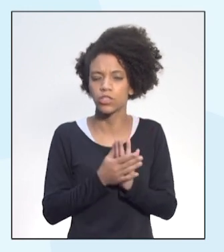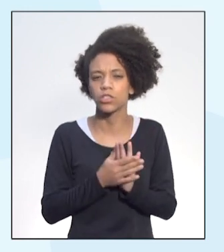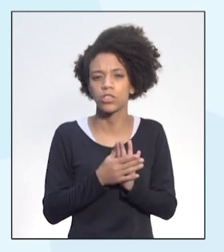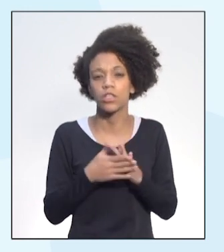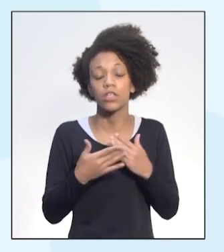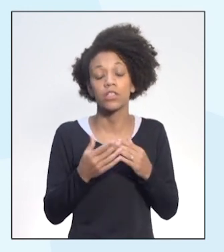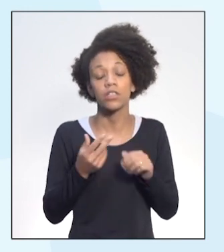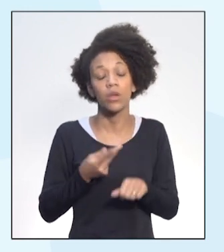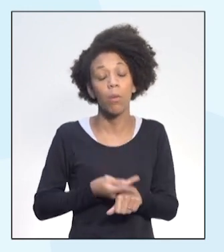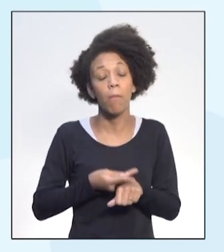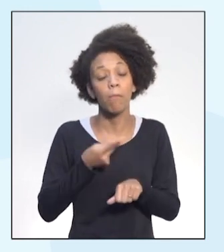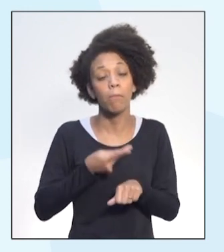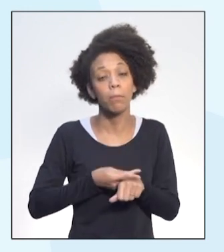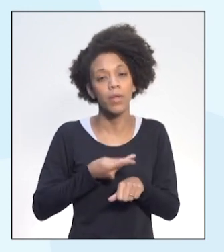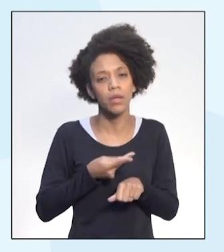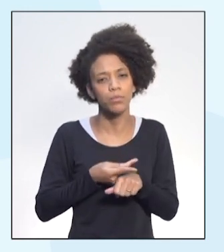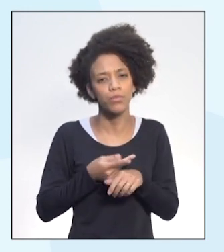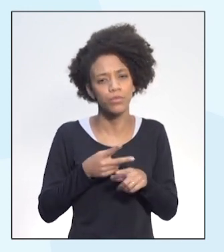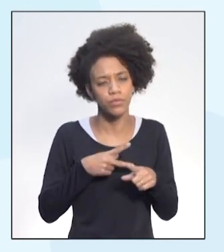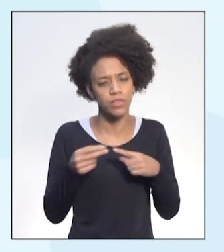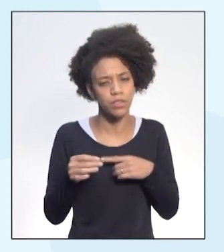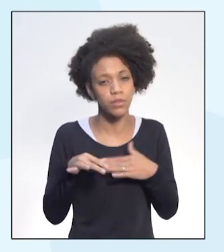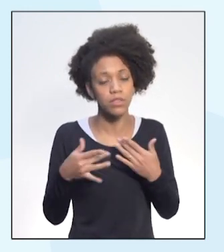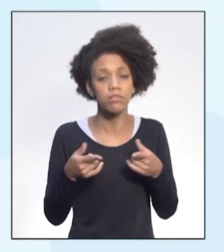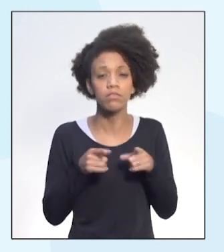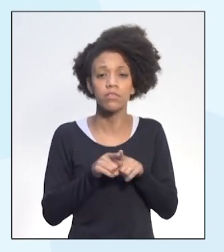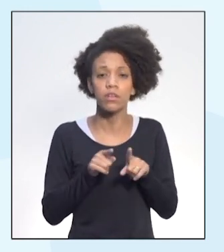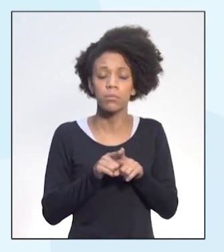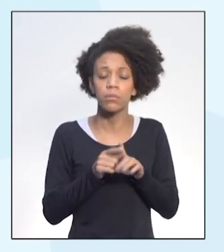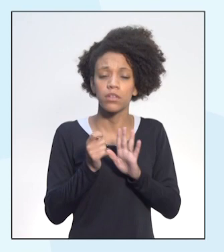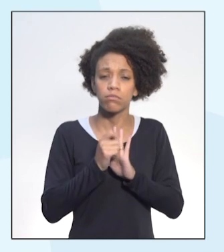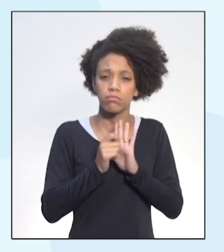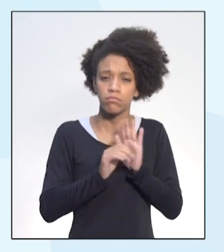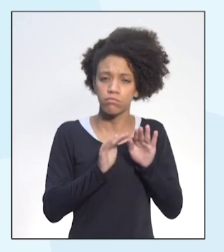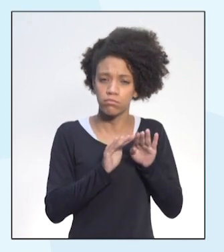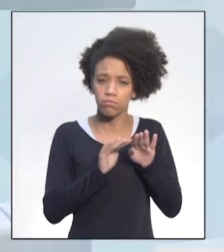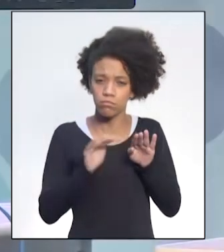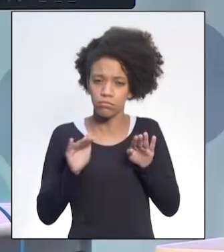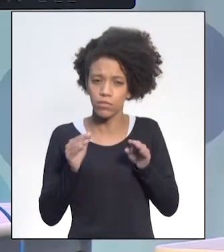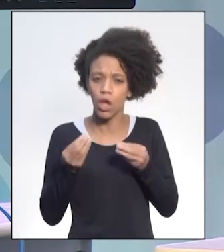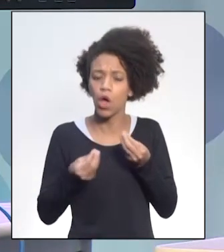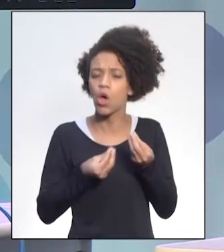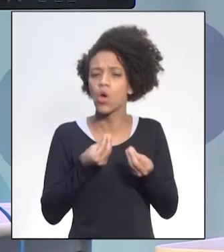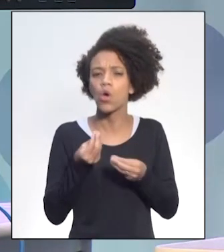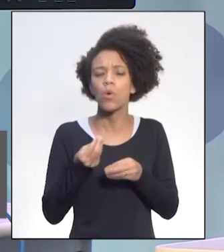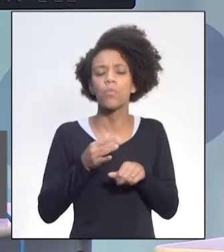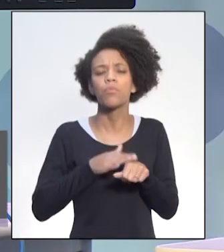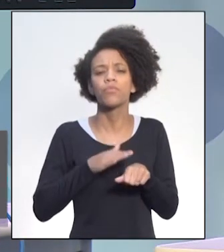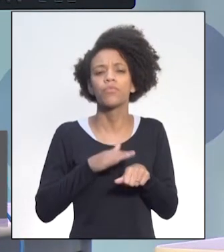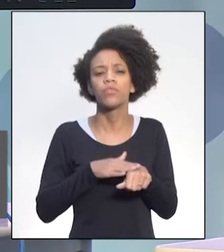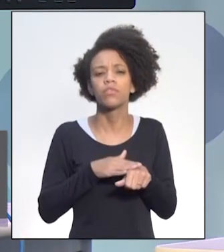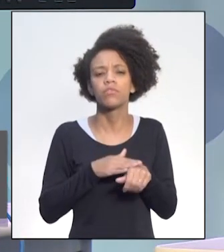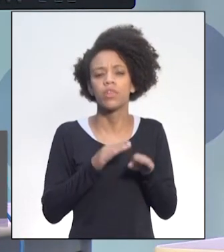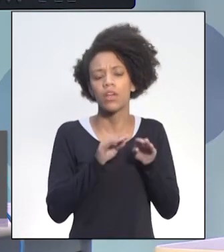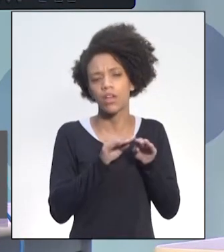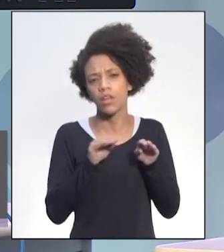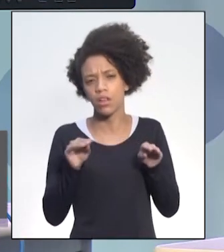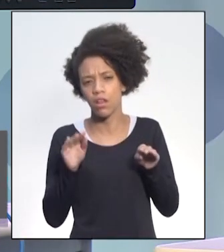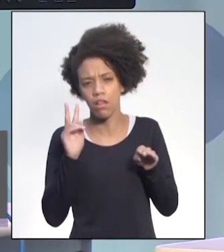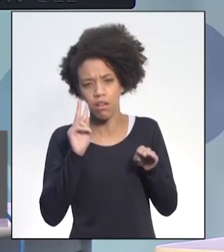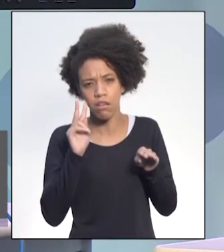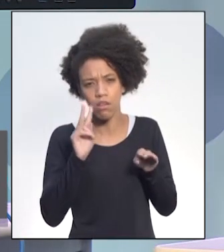ganhou o prêmio Nobel? E também nós vimos a constante de equilíbrio. E como que era feita a constante de equilíbrio? Lembra